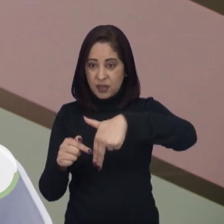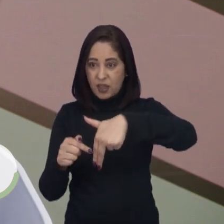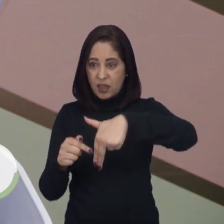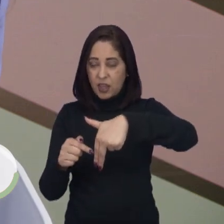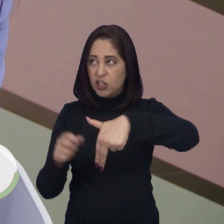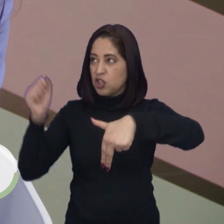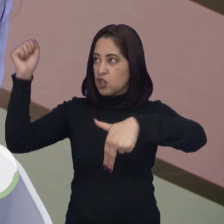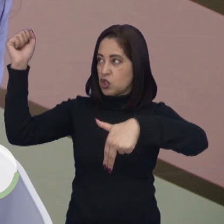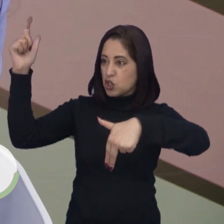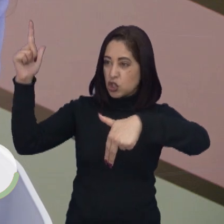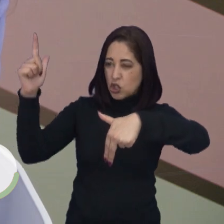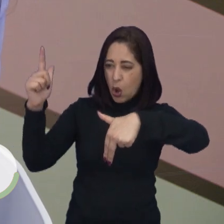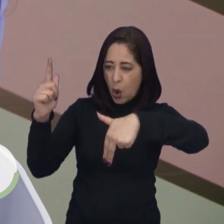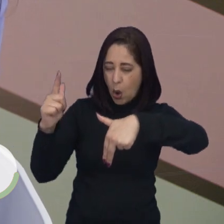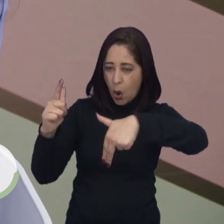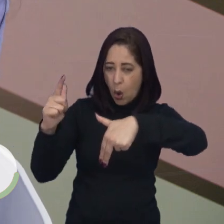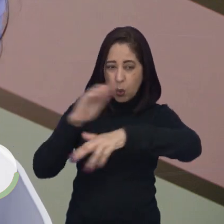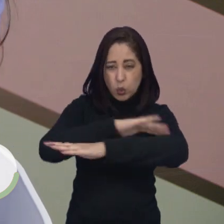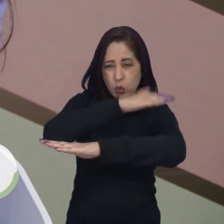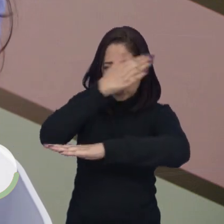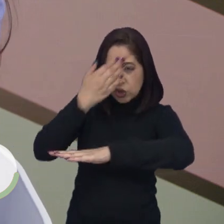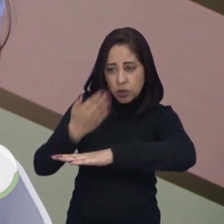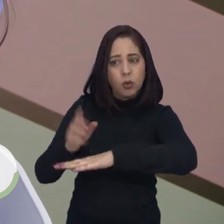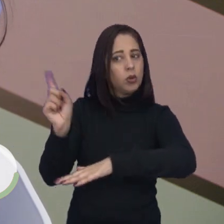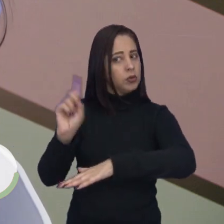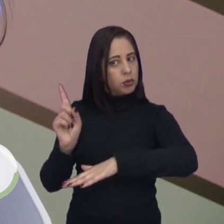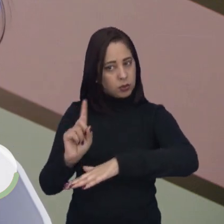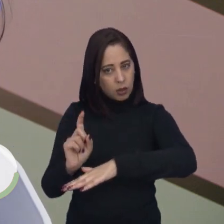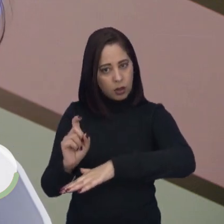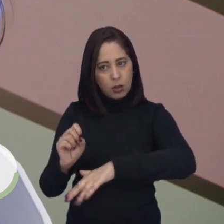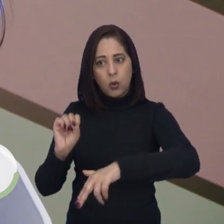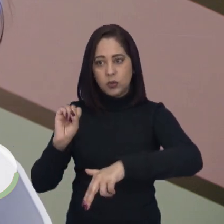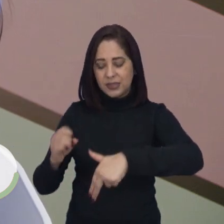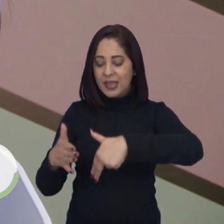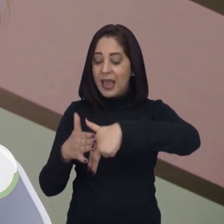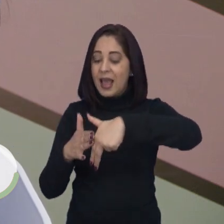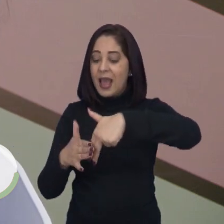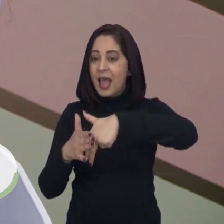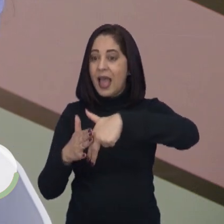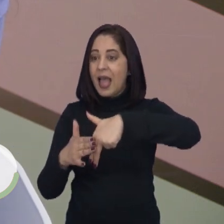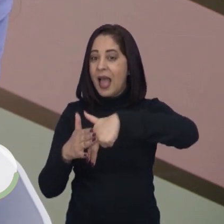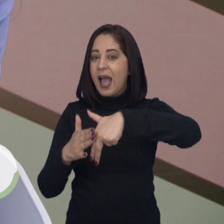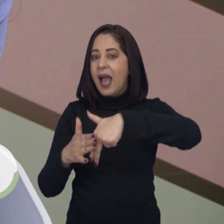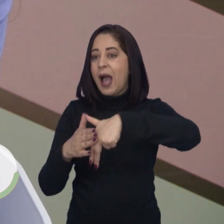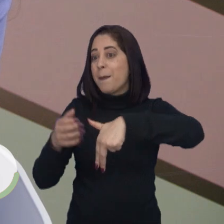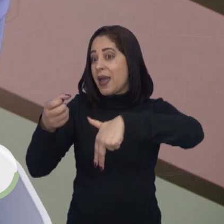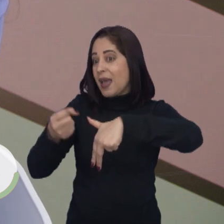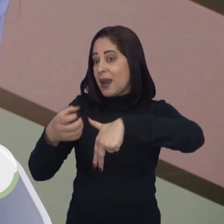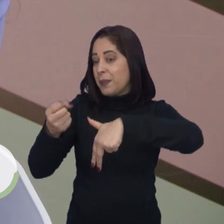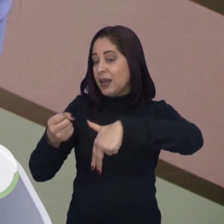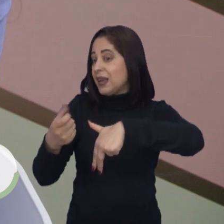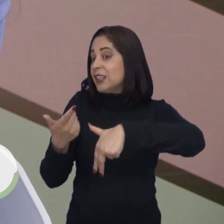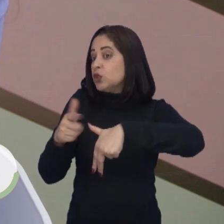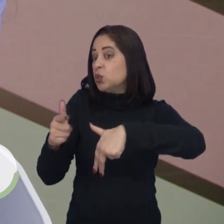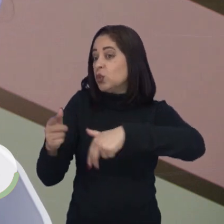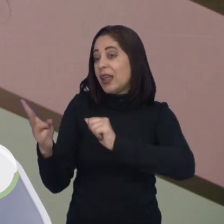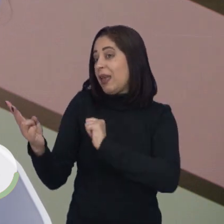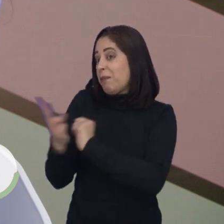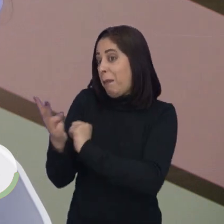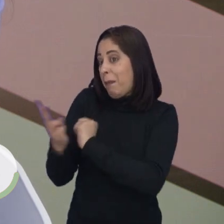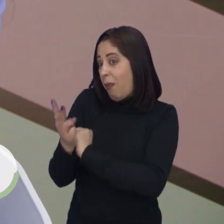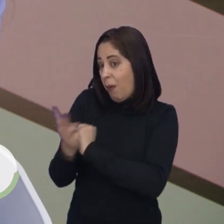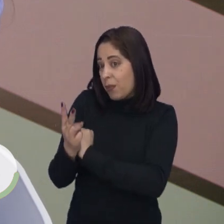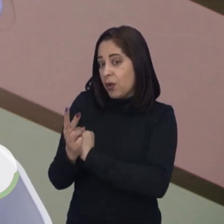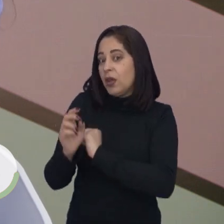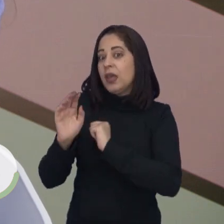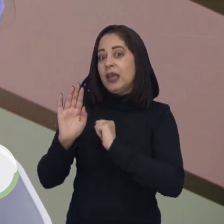expor ao sol o dia todo, não. Aquela pele que é branquinha, ela está sem a proteção da melanina.